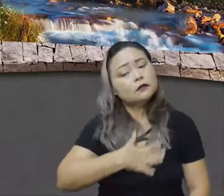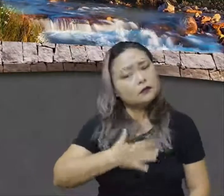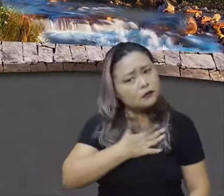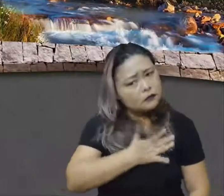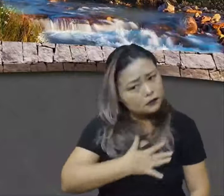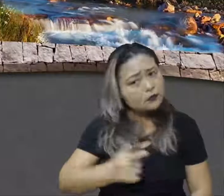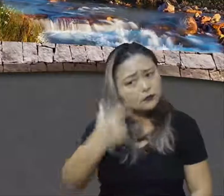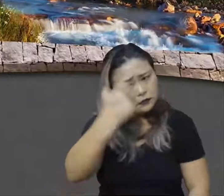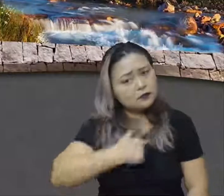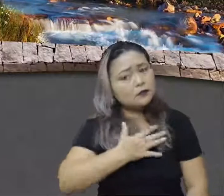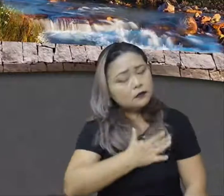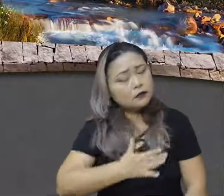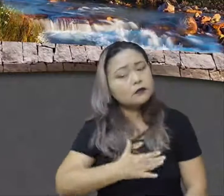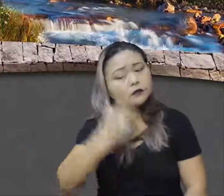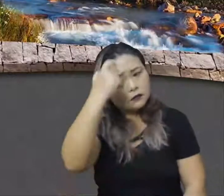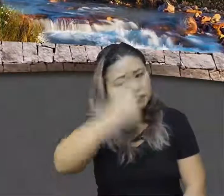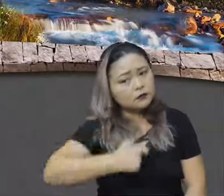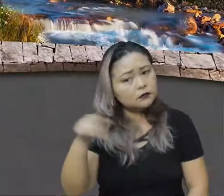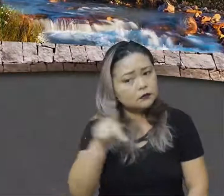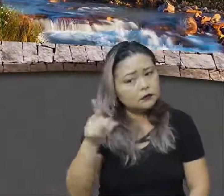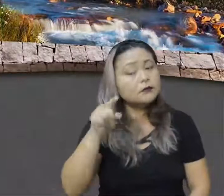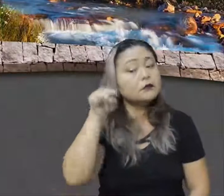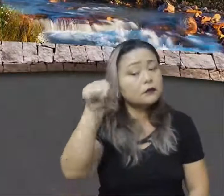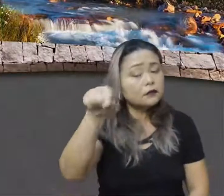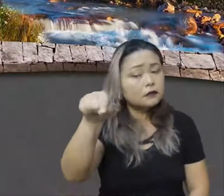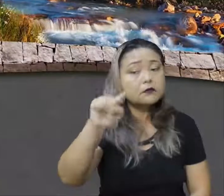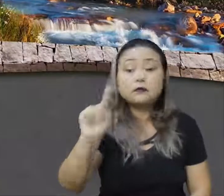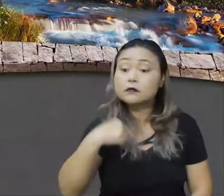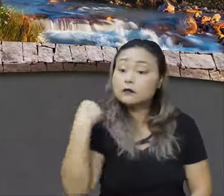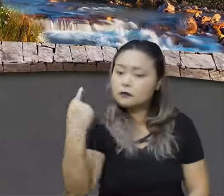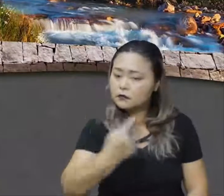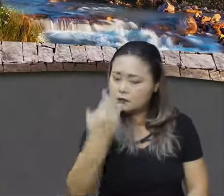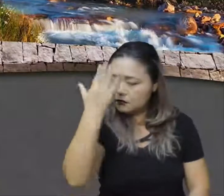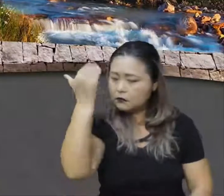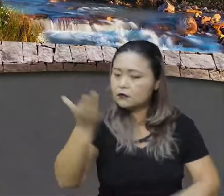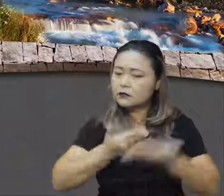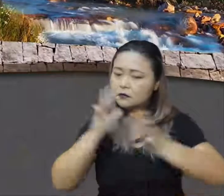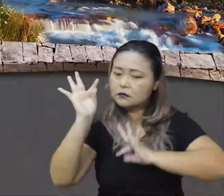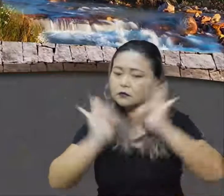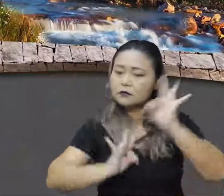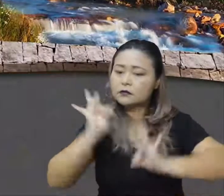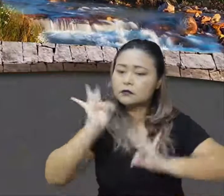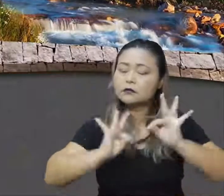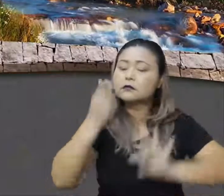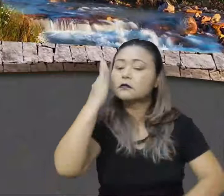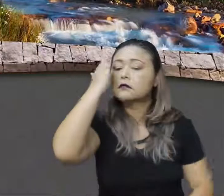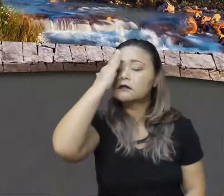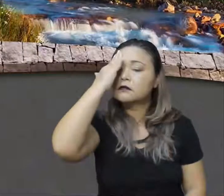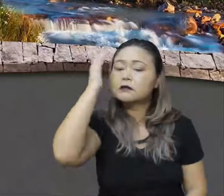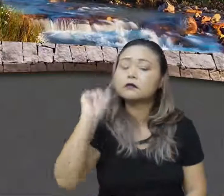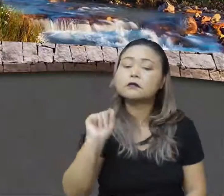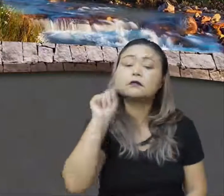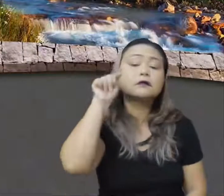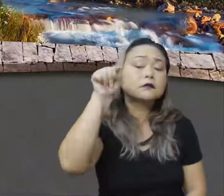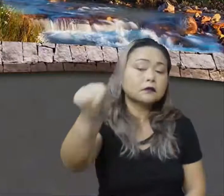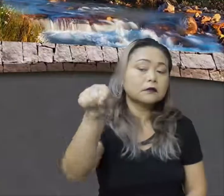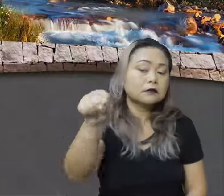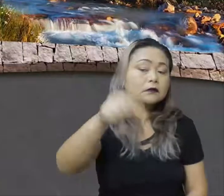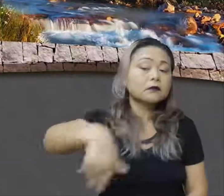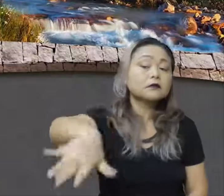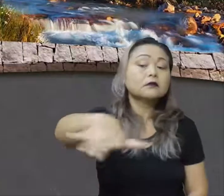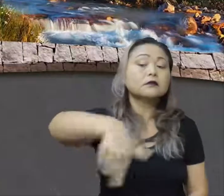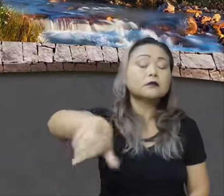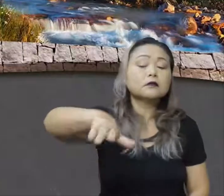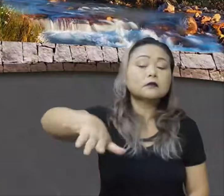porque nós sabemos, todos nós aqui, da mediação tecnológica, nós sabemos que vocês